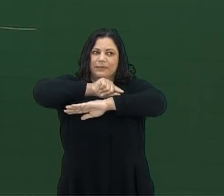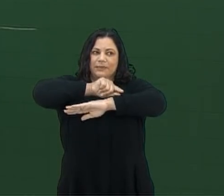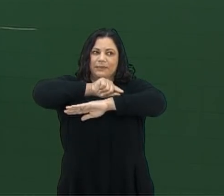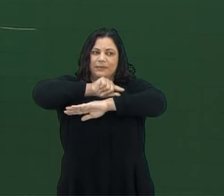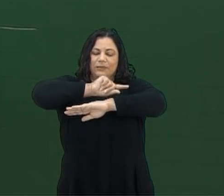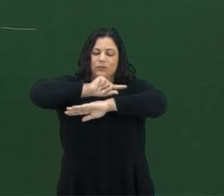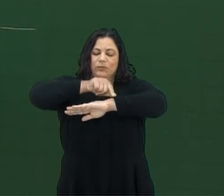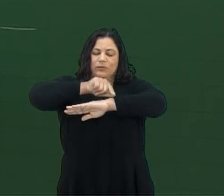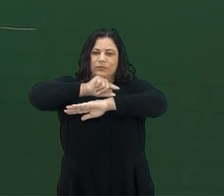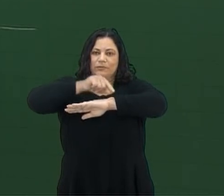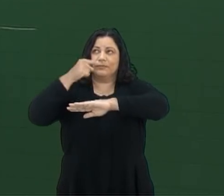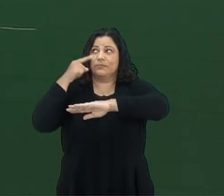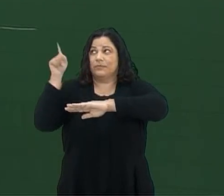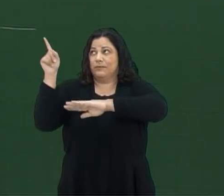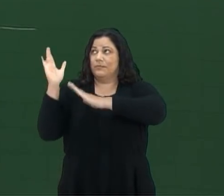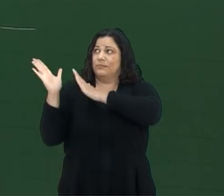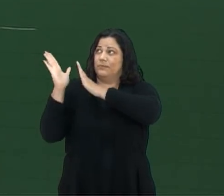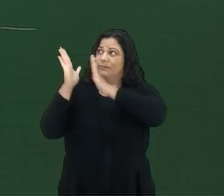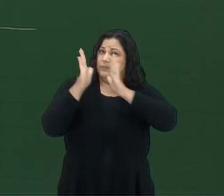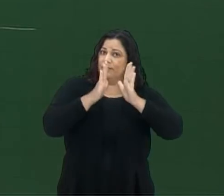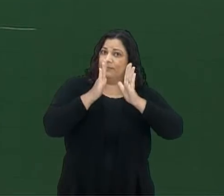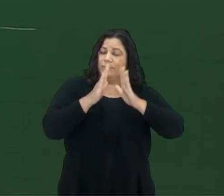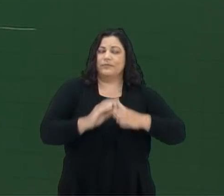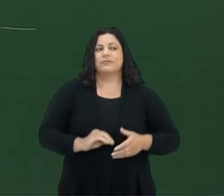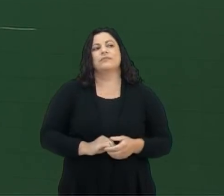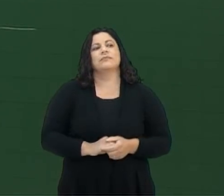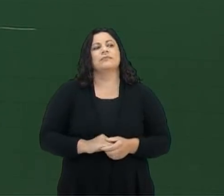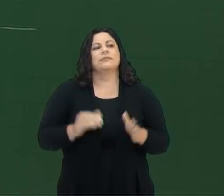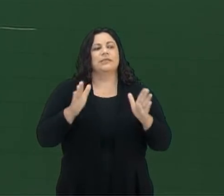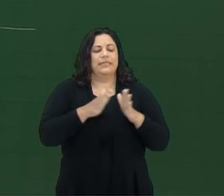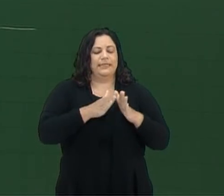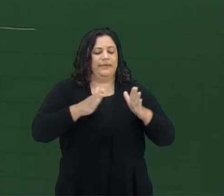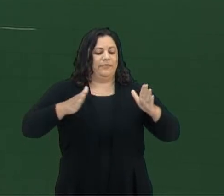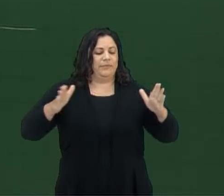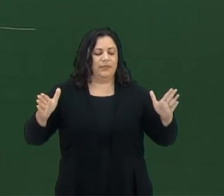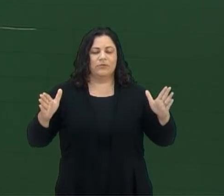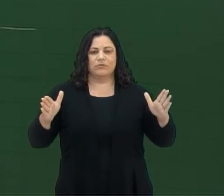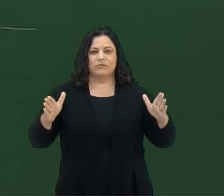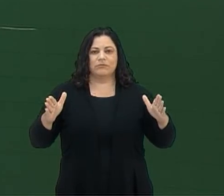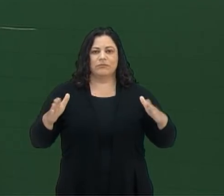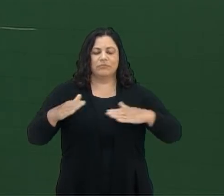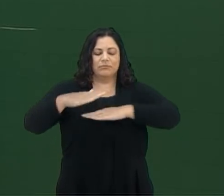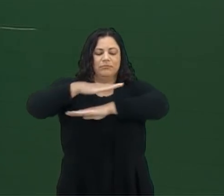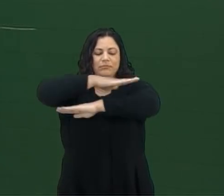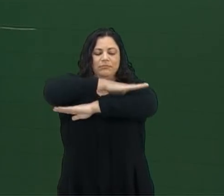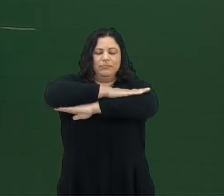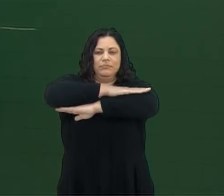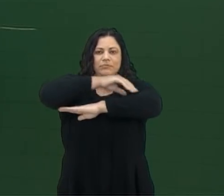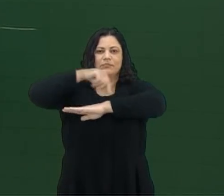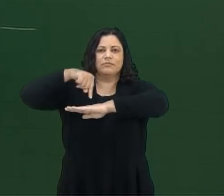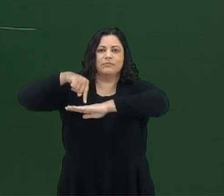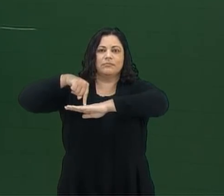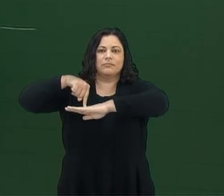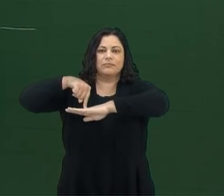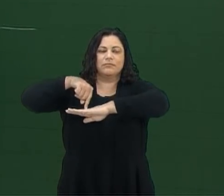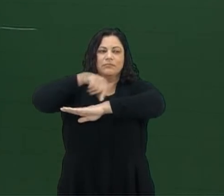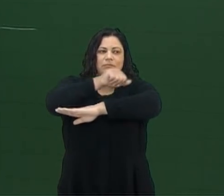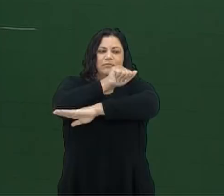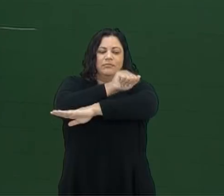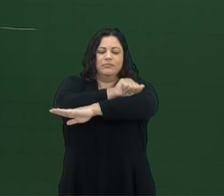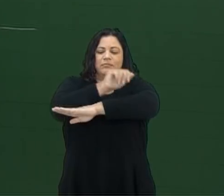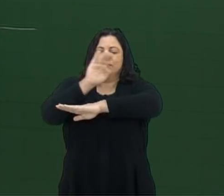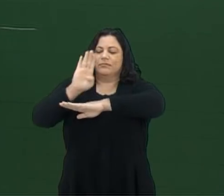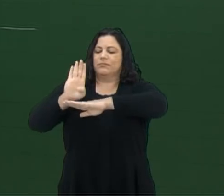aqui. Estão vendo por que tem que ser maior? Porque você marca um aqui e um aqui. Sua abertura mantida, você vai fazer agora uma abertura um